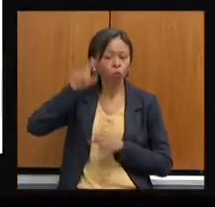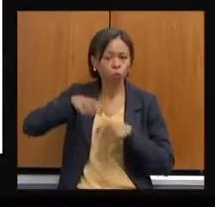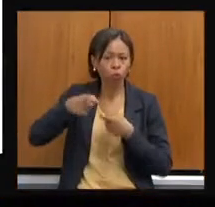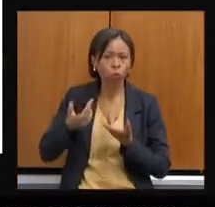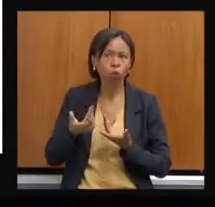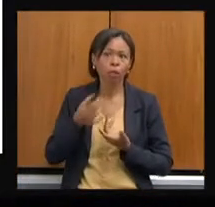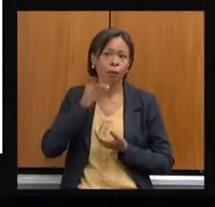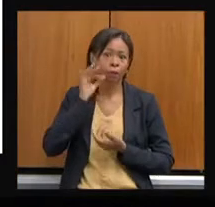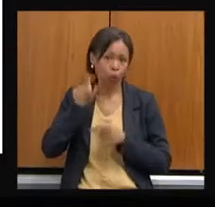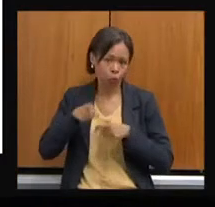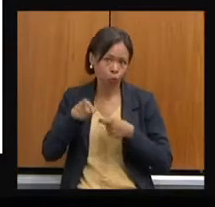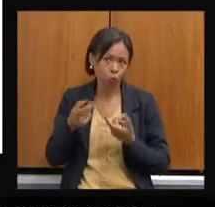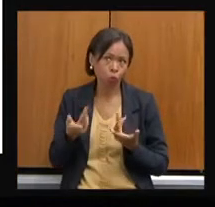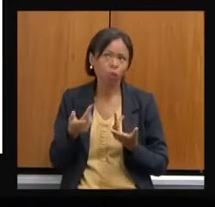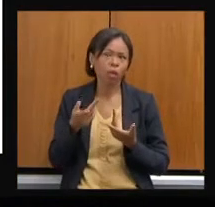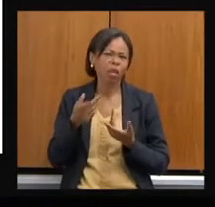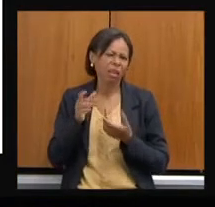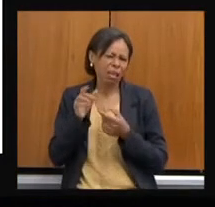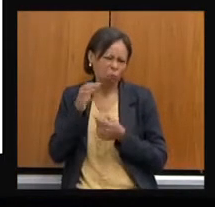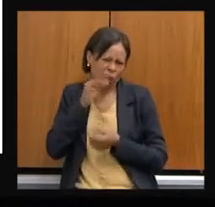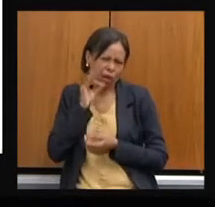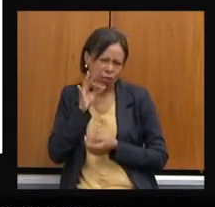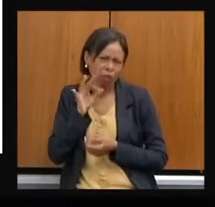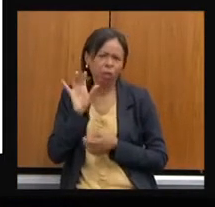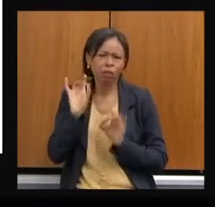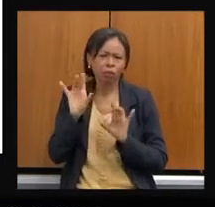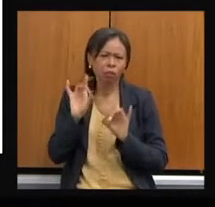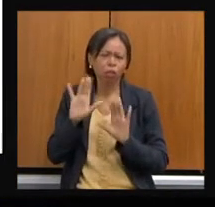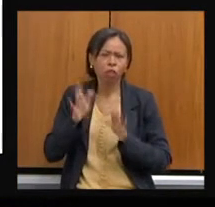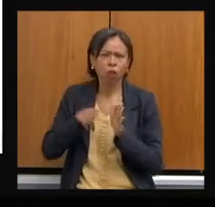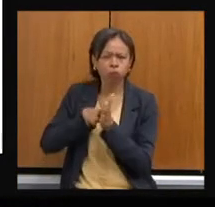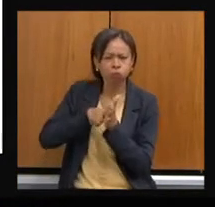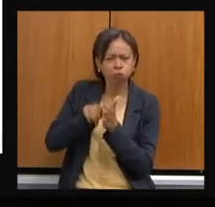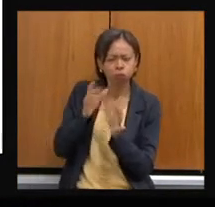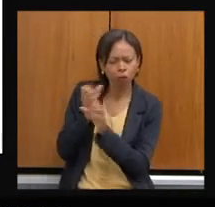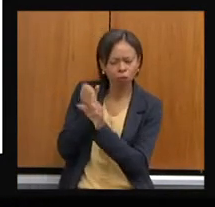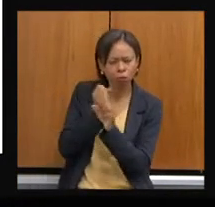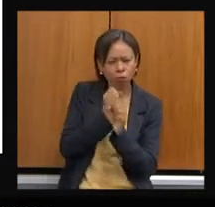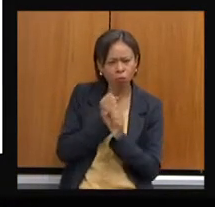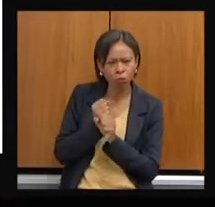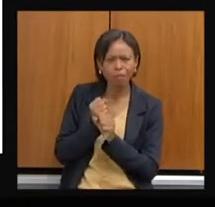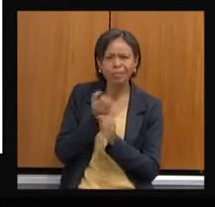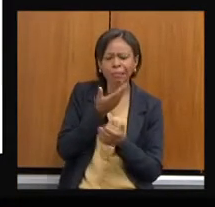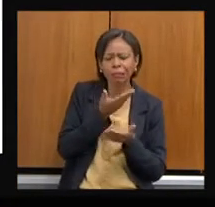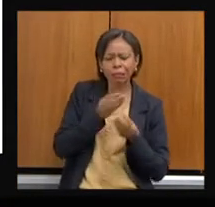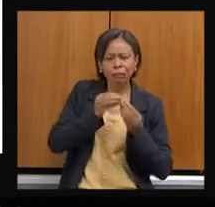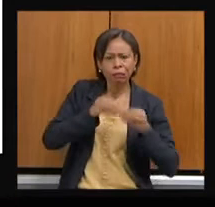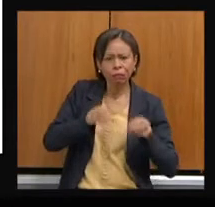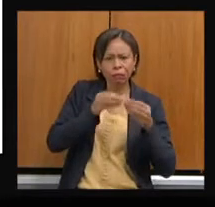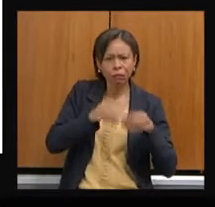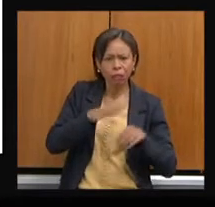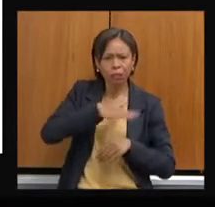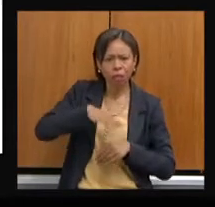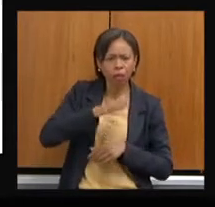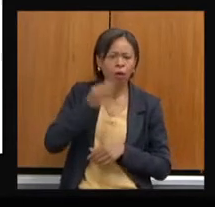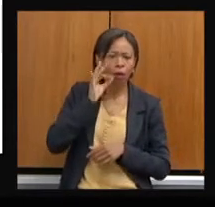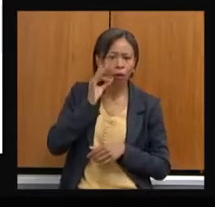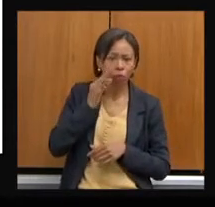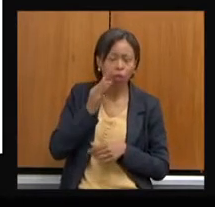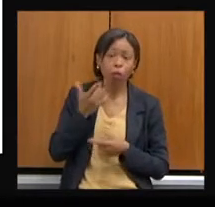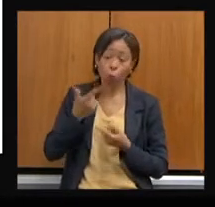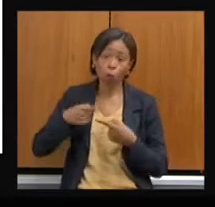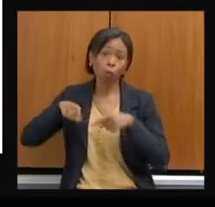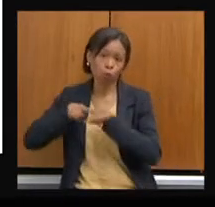especial na cafeicultura foi feito um levantamento da estimativa das perdas o café em parceria com sistema faemg